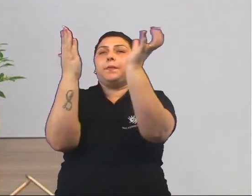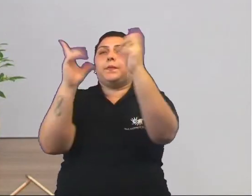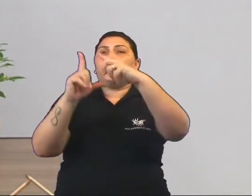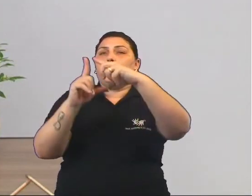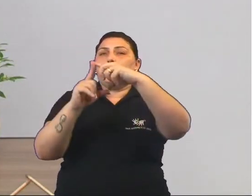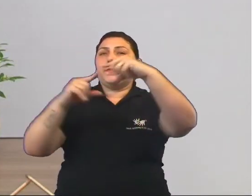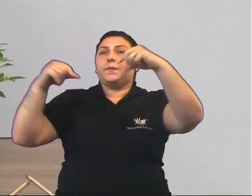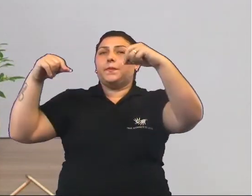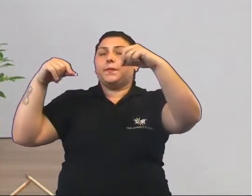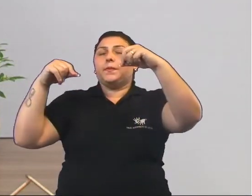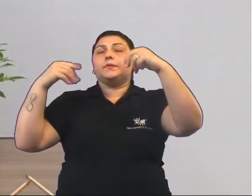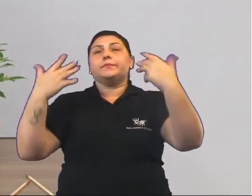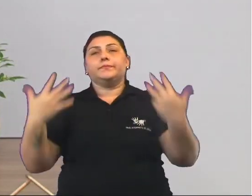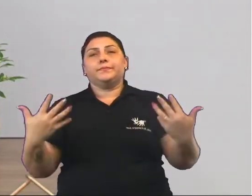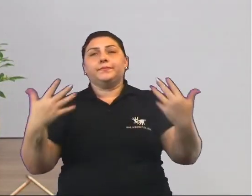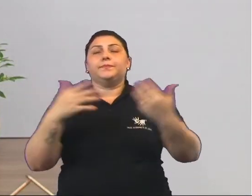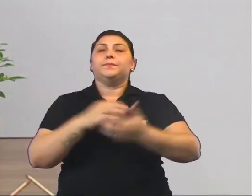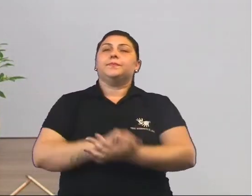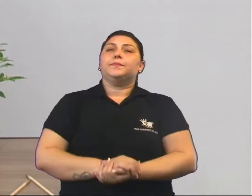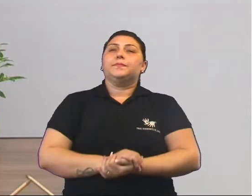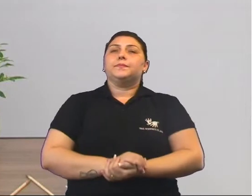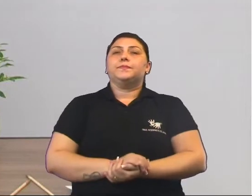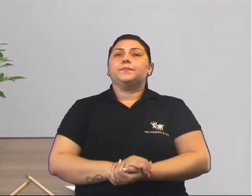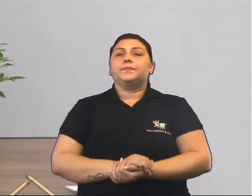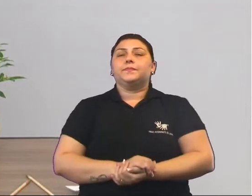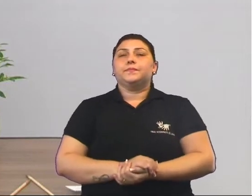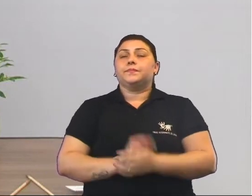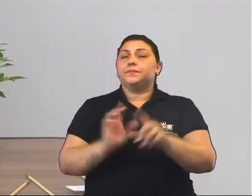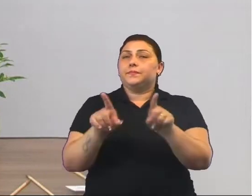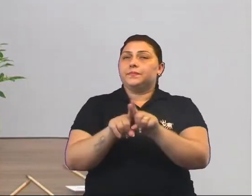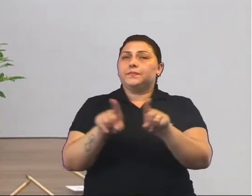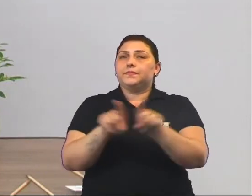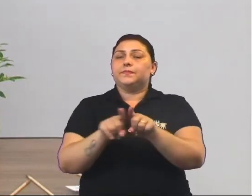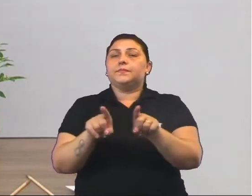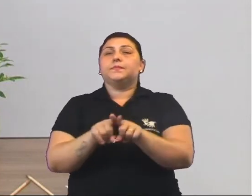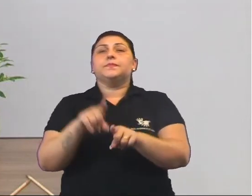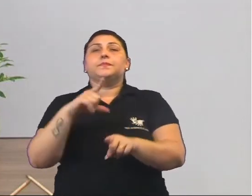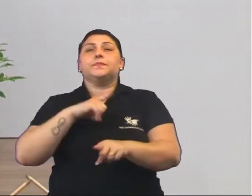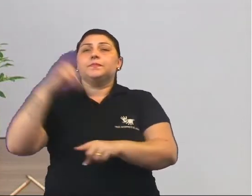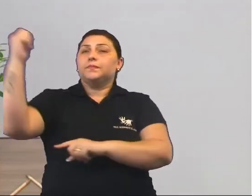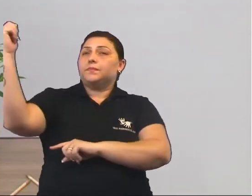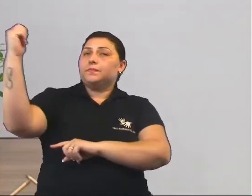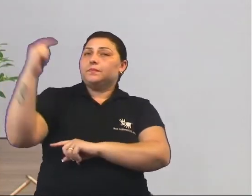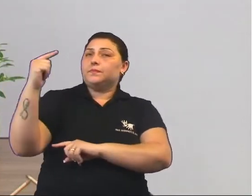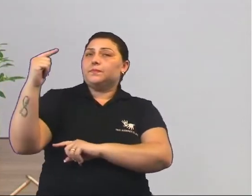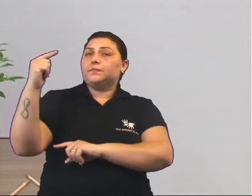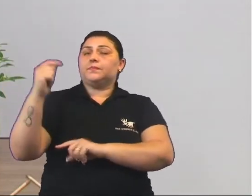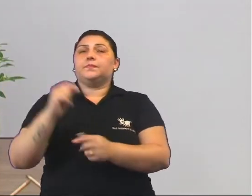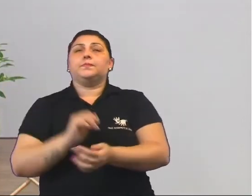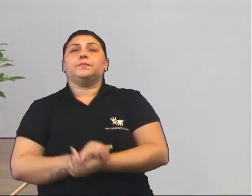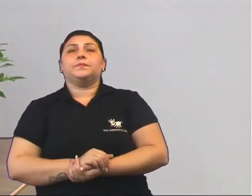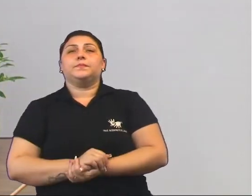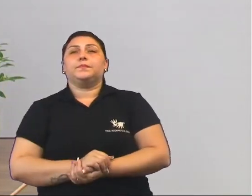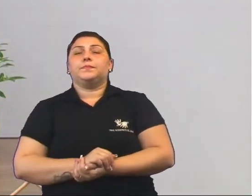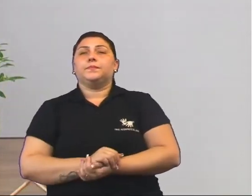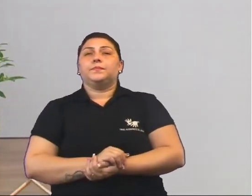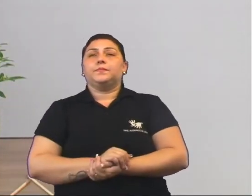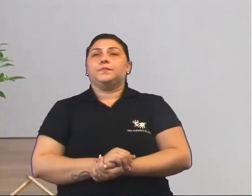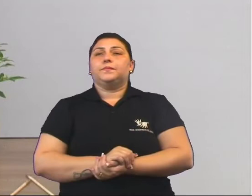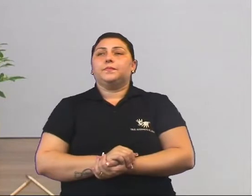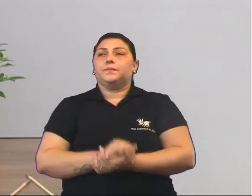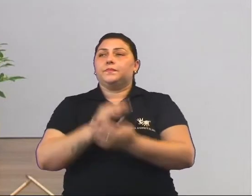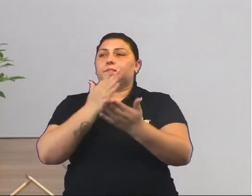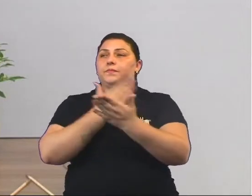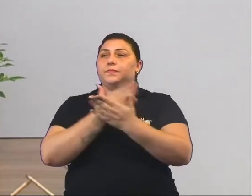água, todo esse nutriente às folhas. As folhas também vão receber a luz solar, a energia solar e